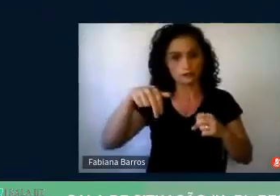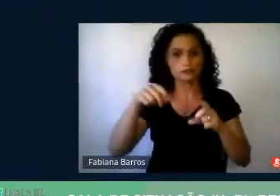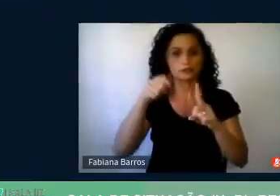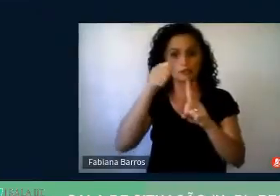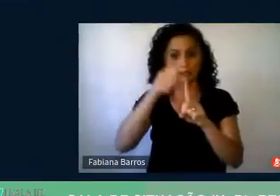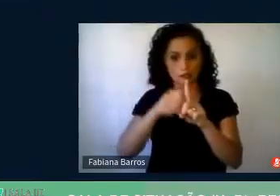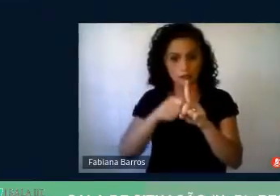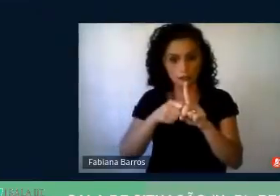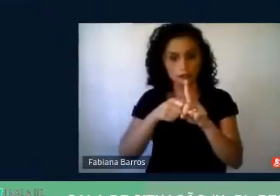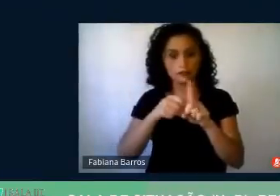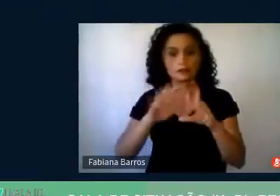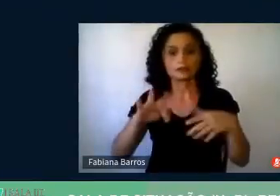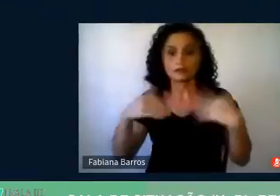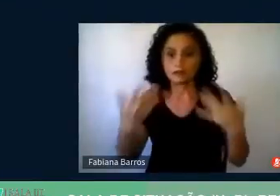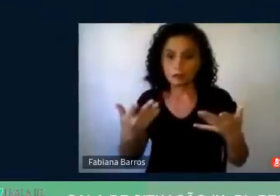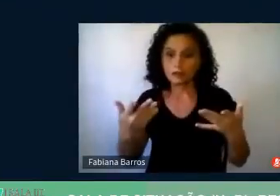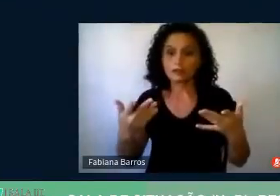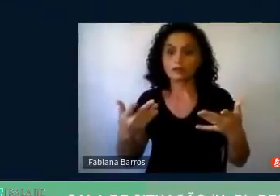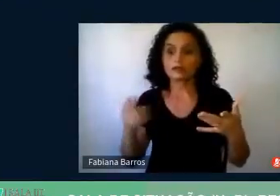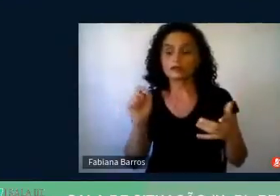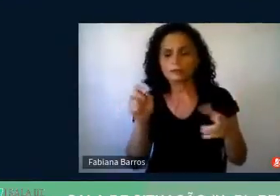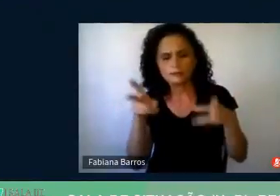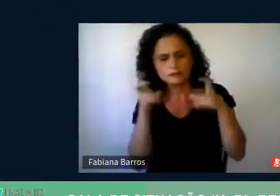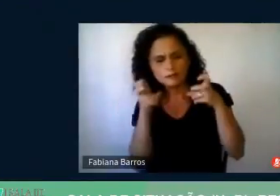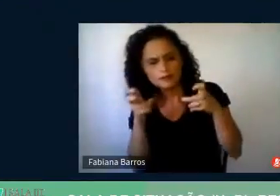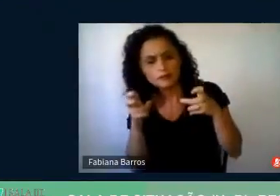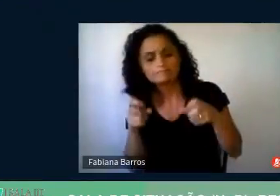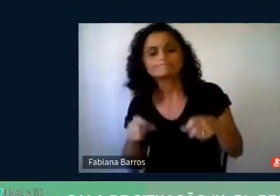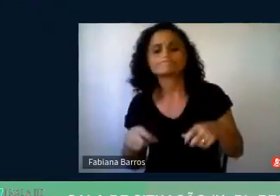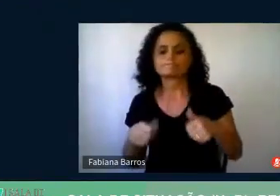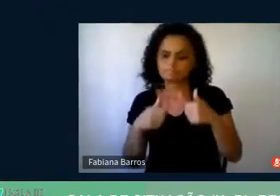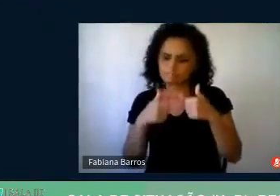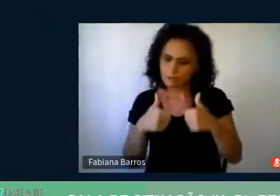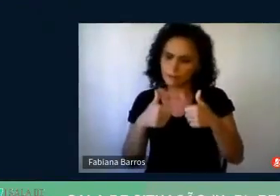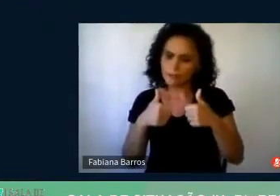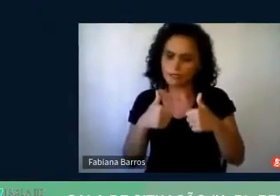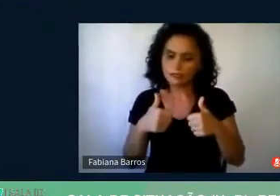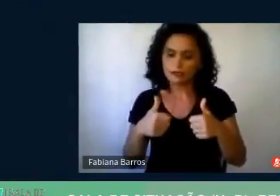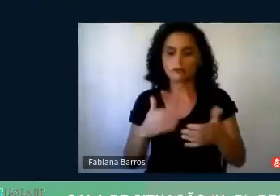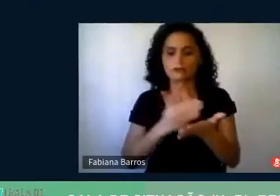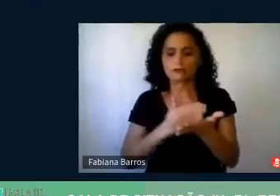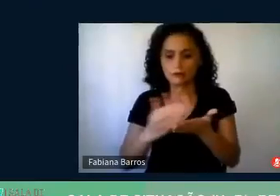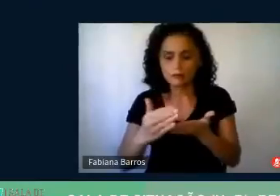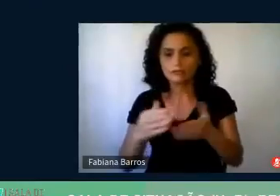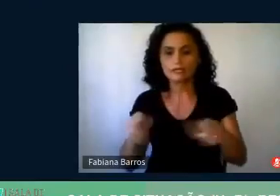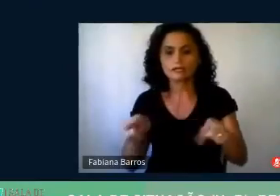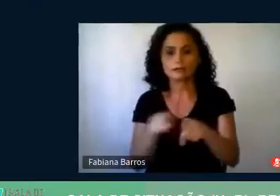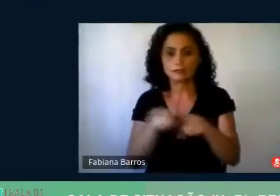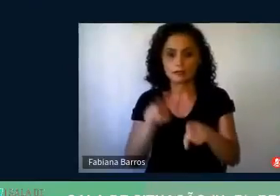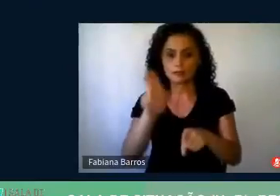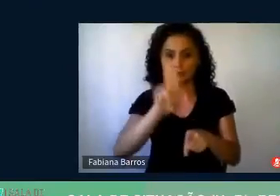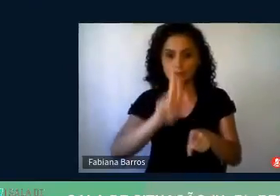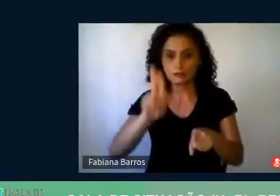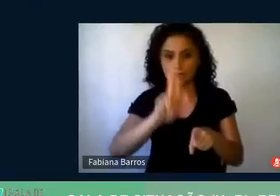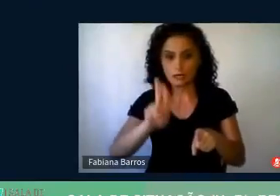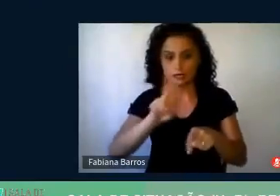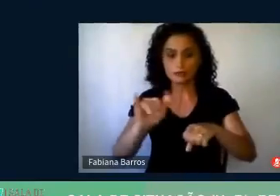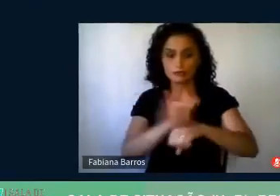não, mas agora para Covid, porque a gente deve ter um cenário muito grave. Já foi nesse mesmo momento que o Ministério começou a se preparar.